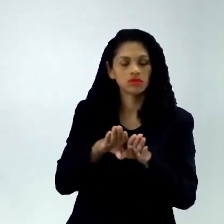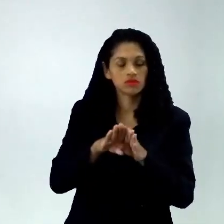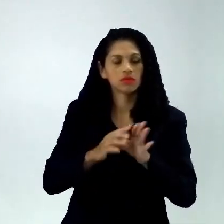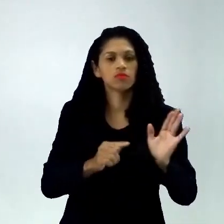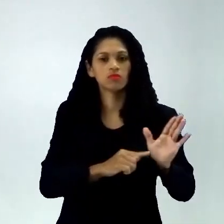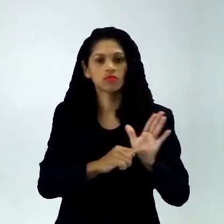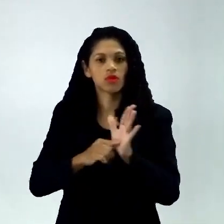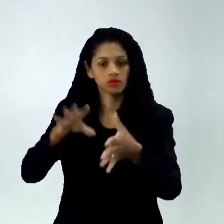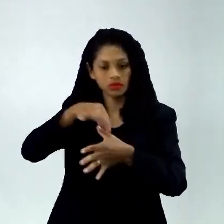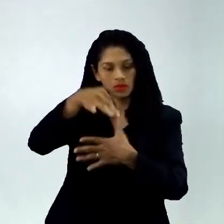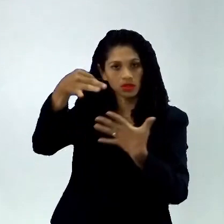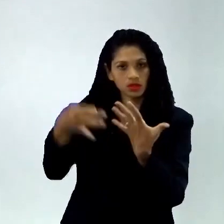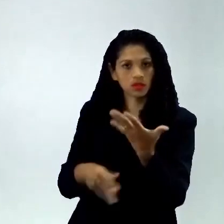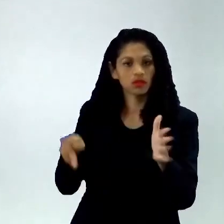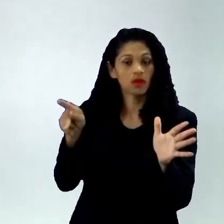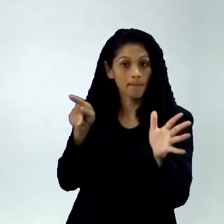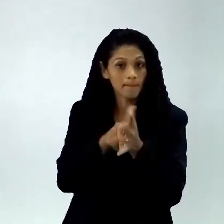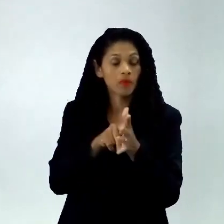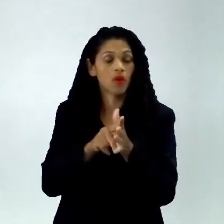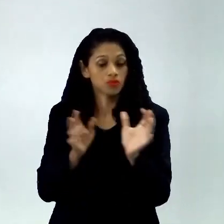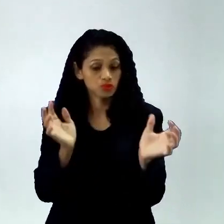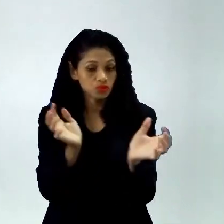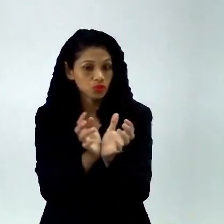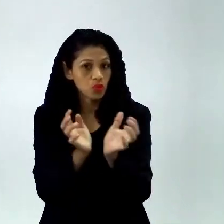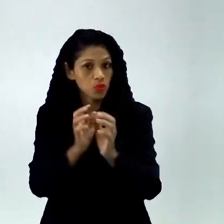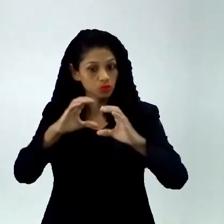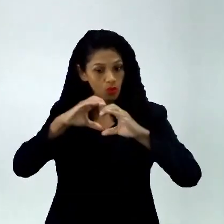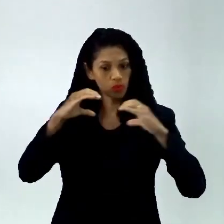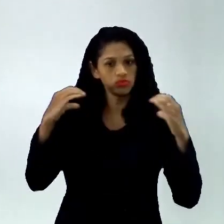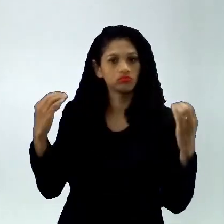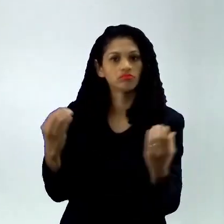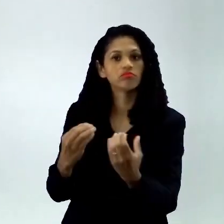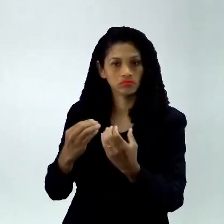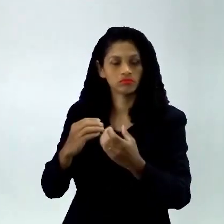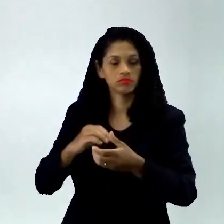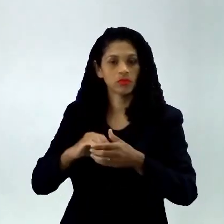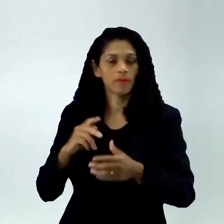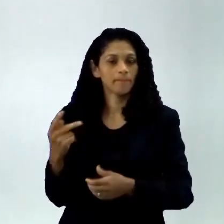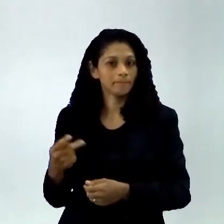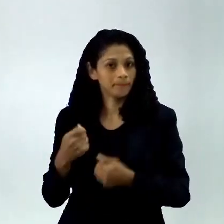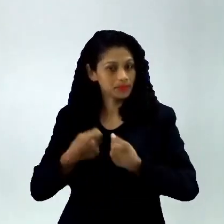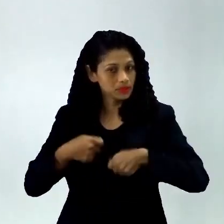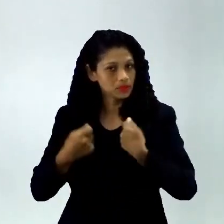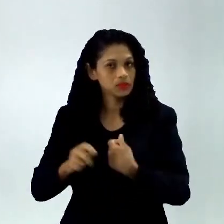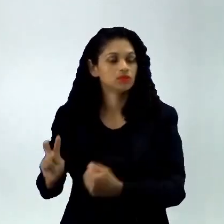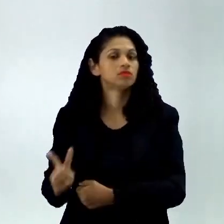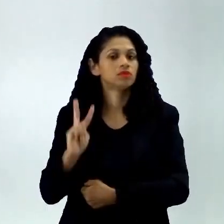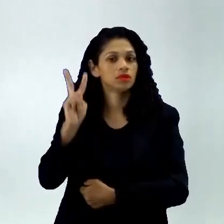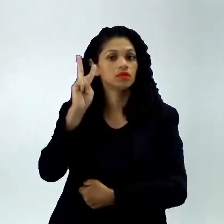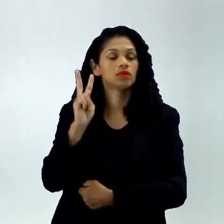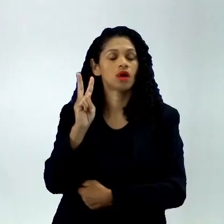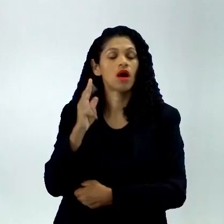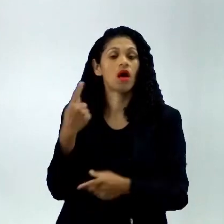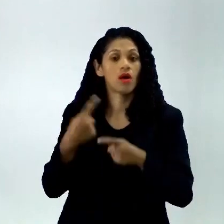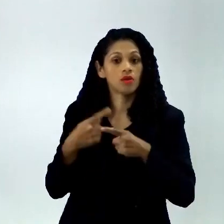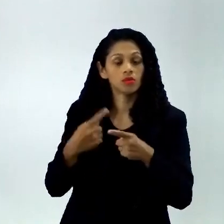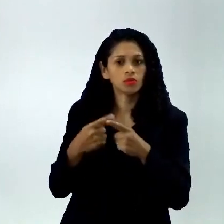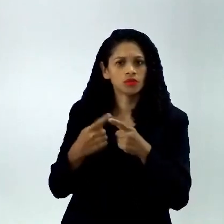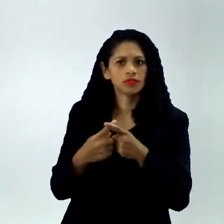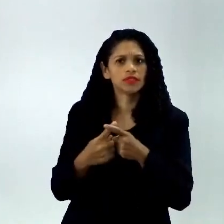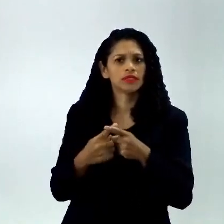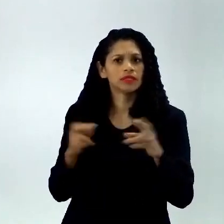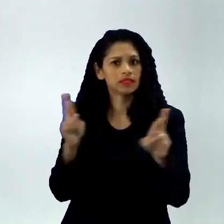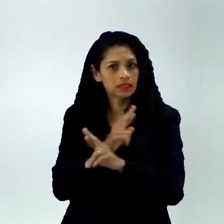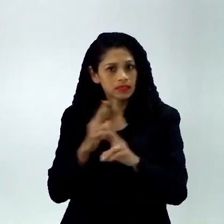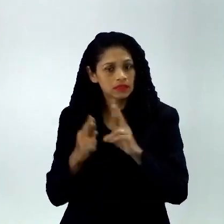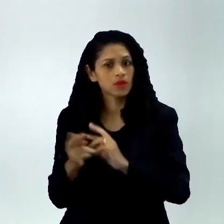identitários daquele grupo, daquela comunidade, e aquilo precisa ser respeitado, evidenciado e valorizado, porque vai estar contando alguma história, vai estar